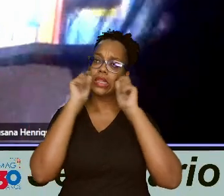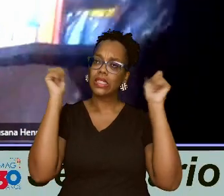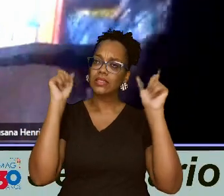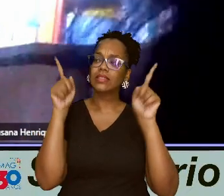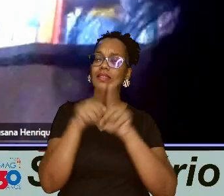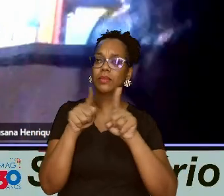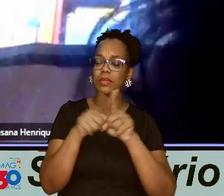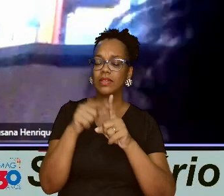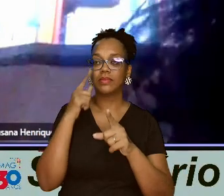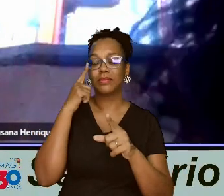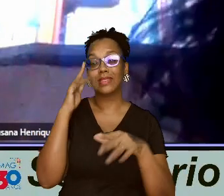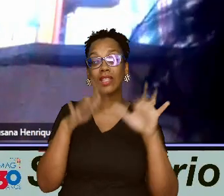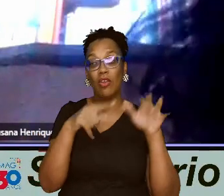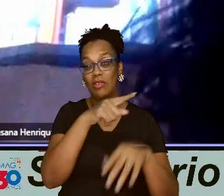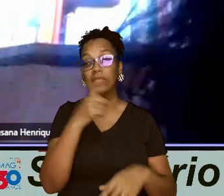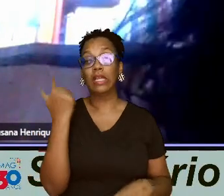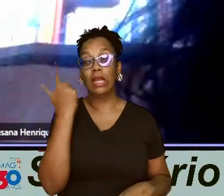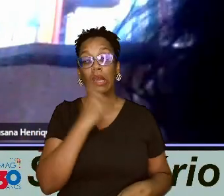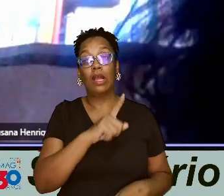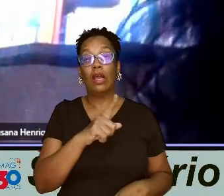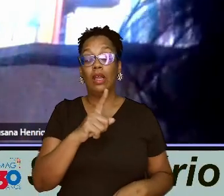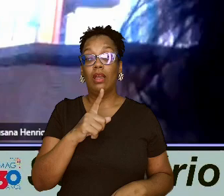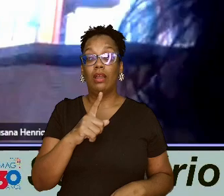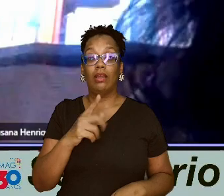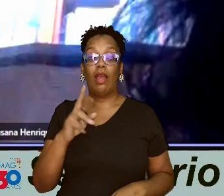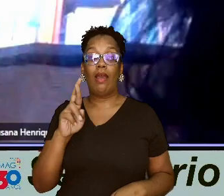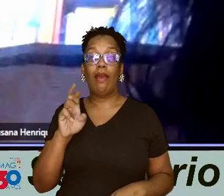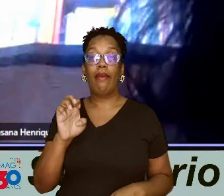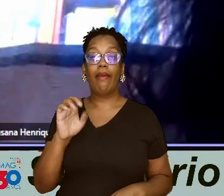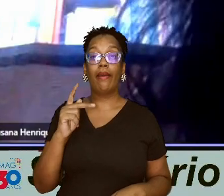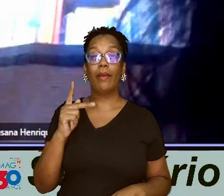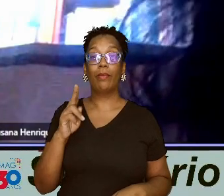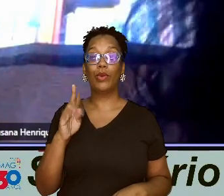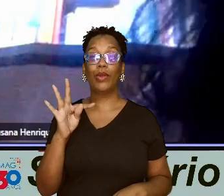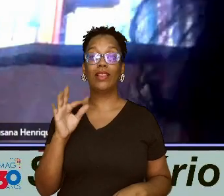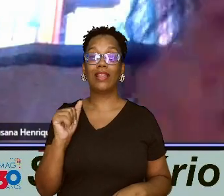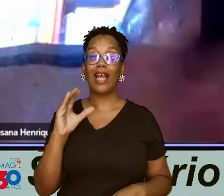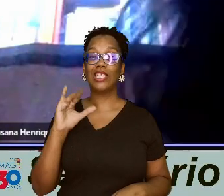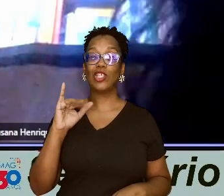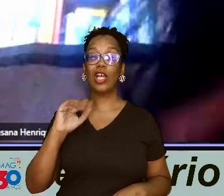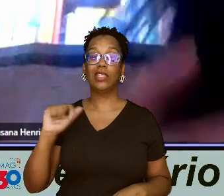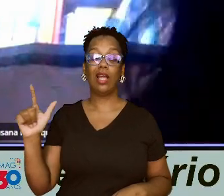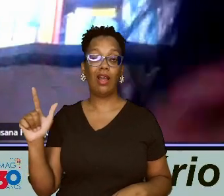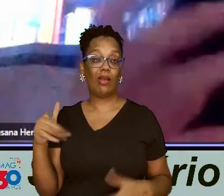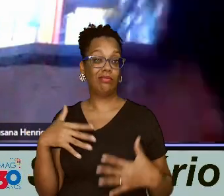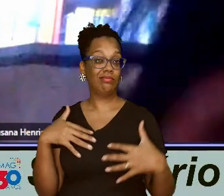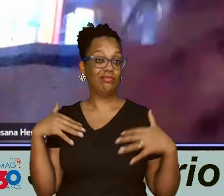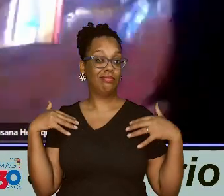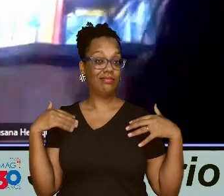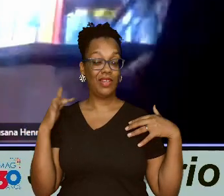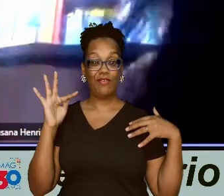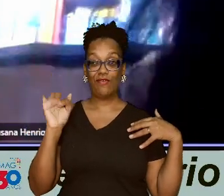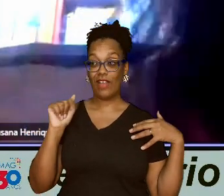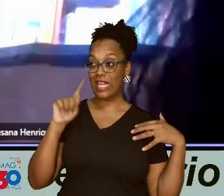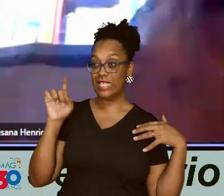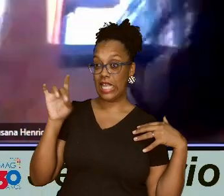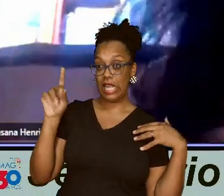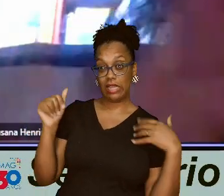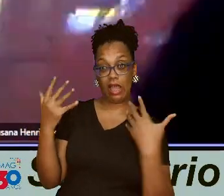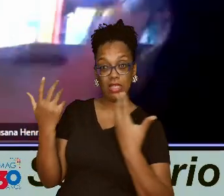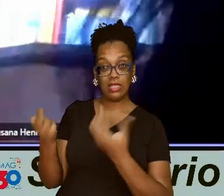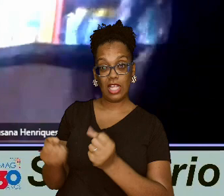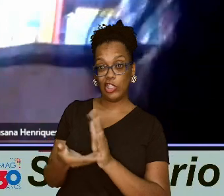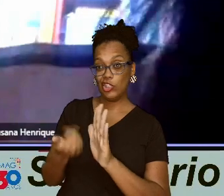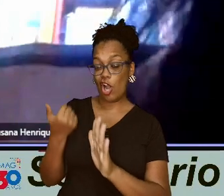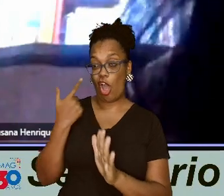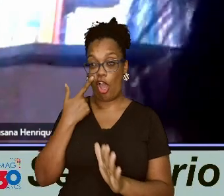até tenham um ganho reputacional com isso, né? Essa ideia de, nossa, mas a Fazenda Pública está aceitando extinguir, olha como é que